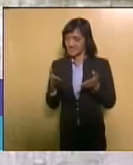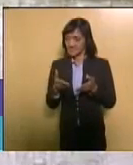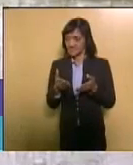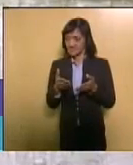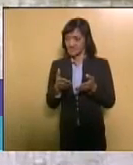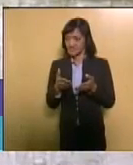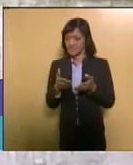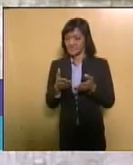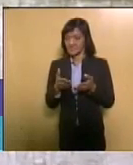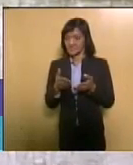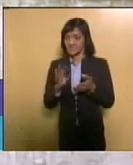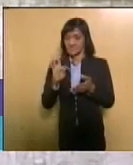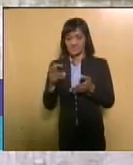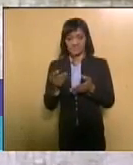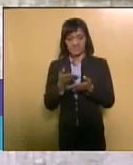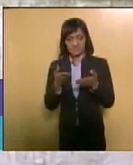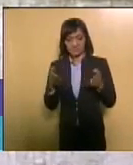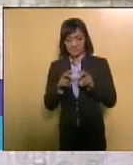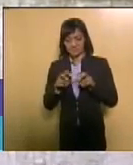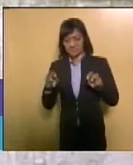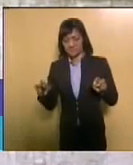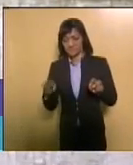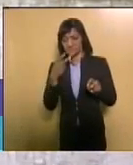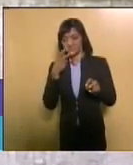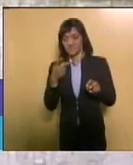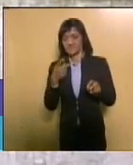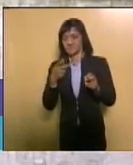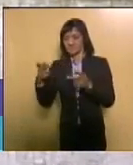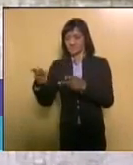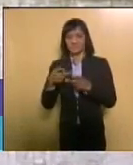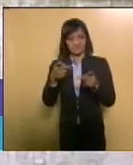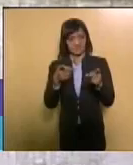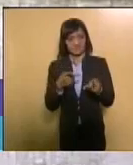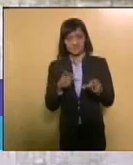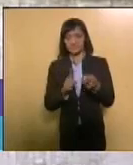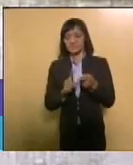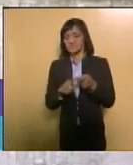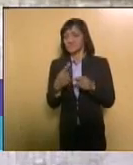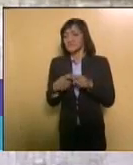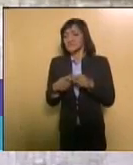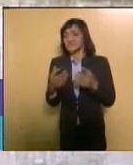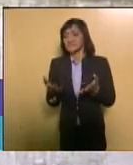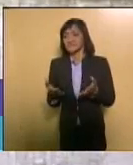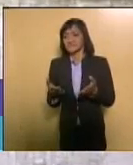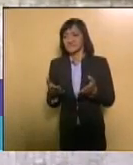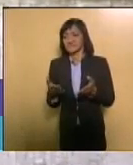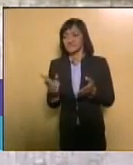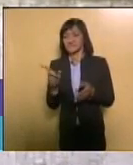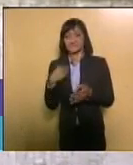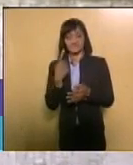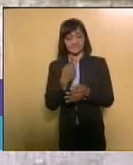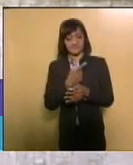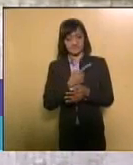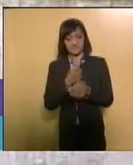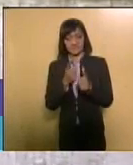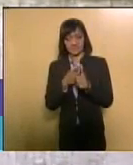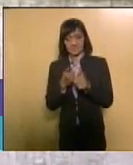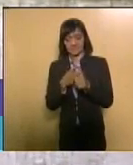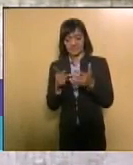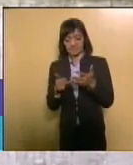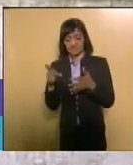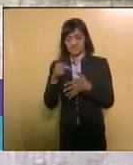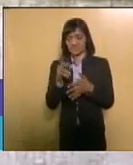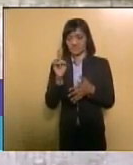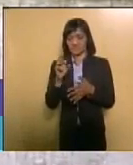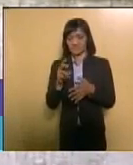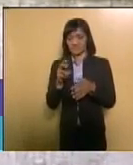da mesa com a fala de todos os convidados todos os participantes porque se a gente Primeiro priorizar só a